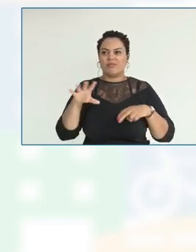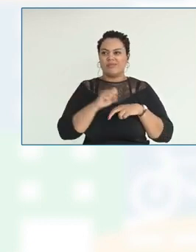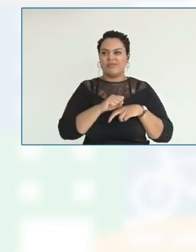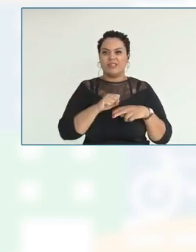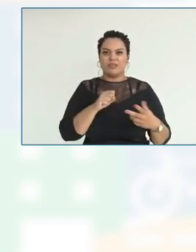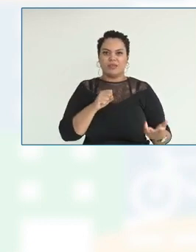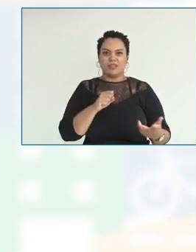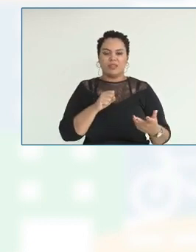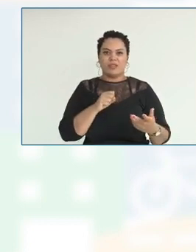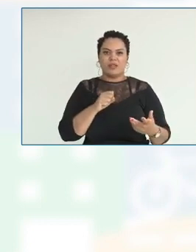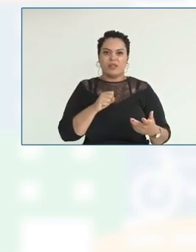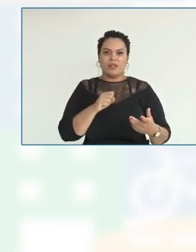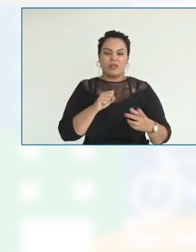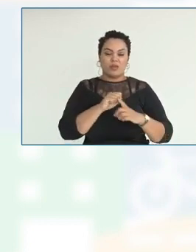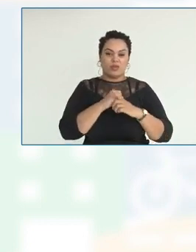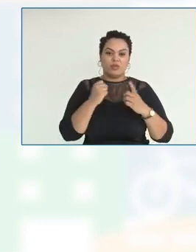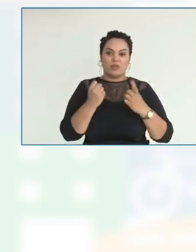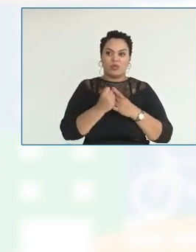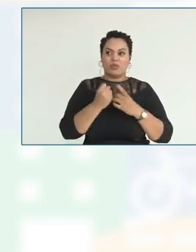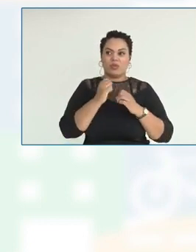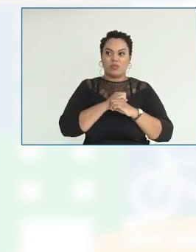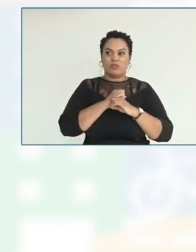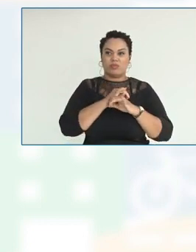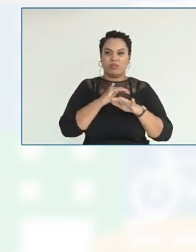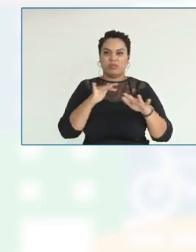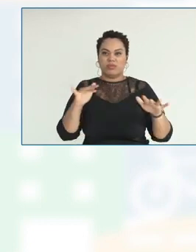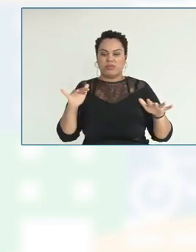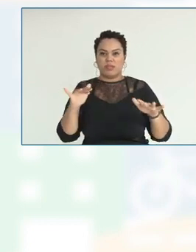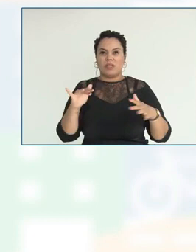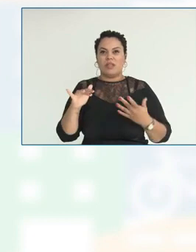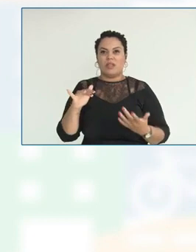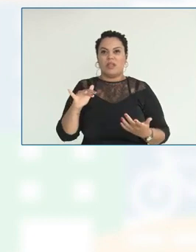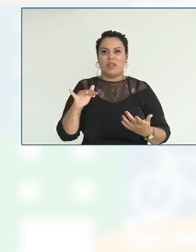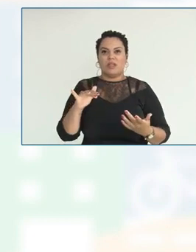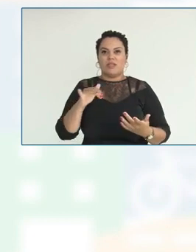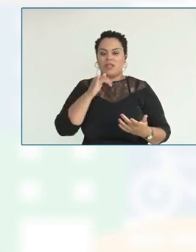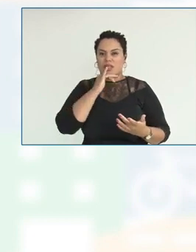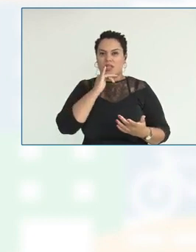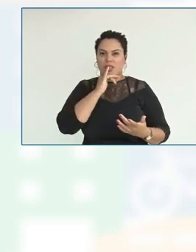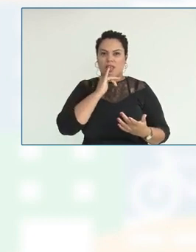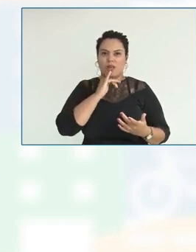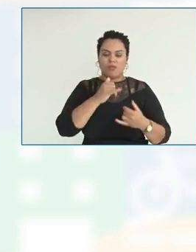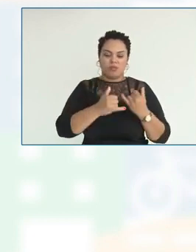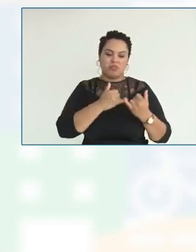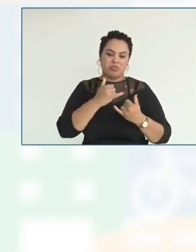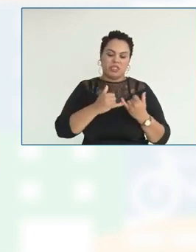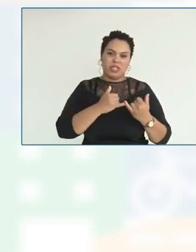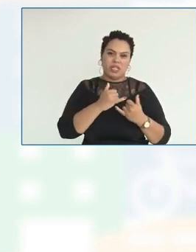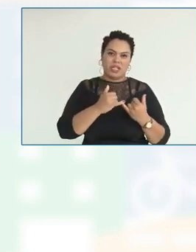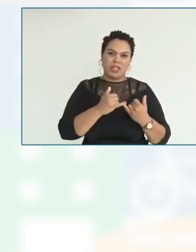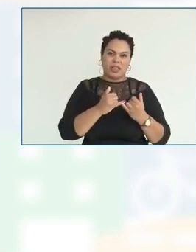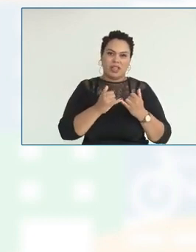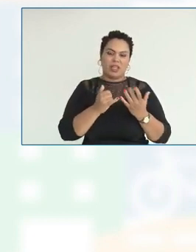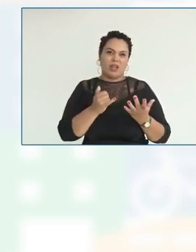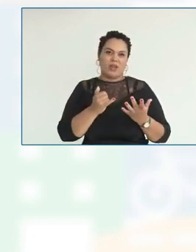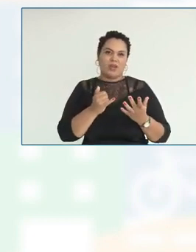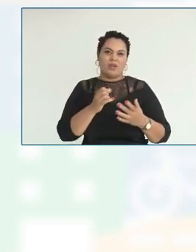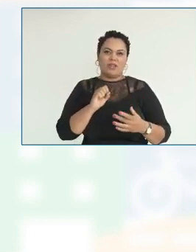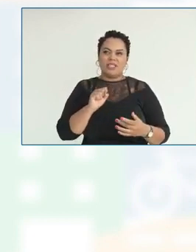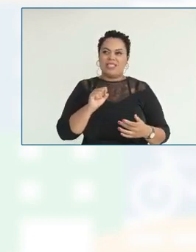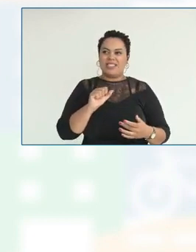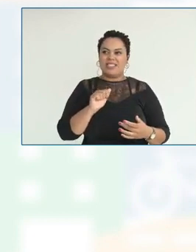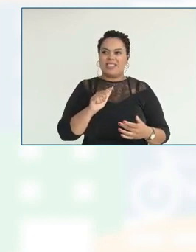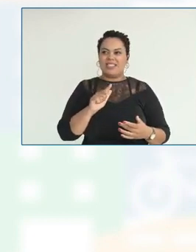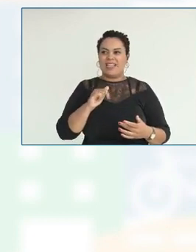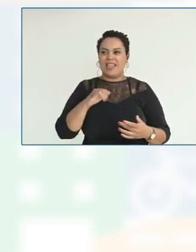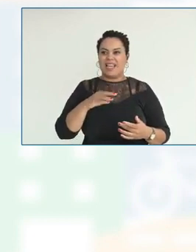repercussão social, como foi o exemplo do slime, embora não traga grandes danos à saúde, mas trouxe grande repercussão social. Então,